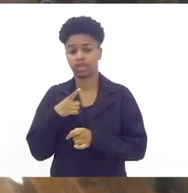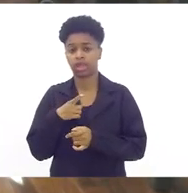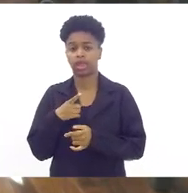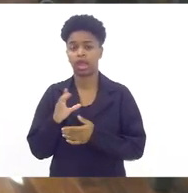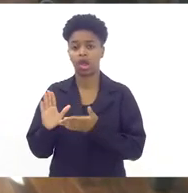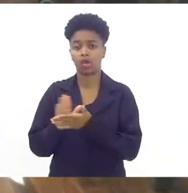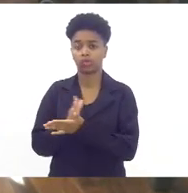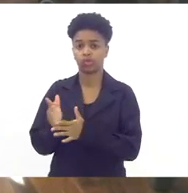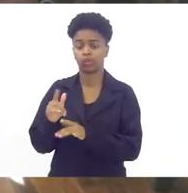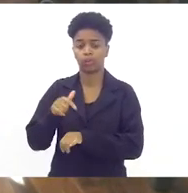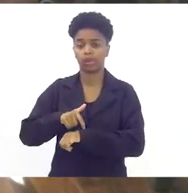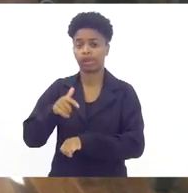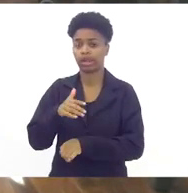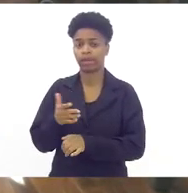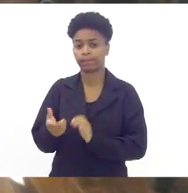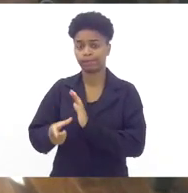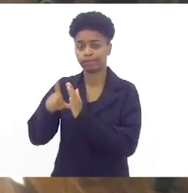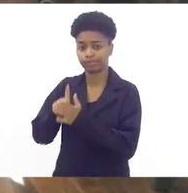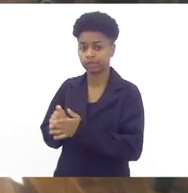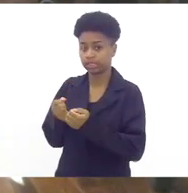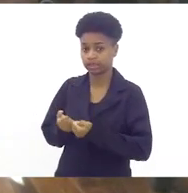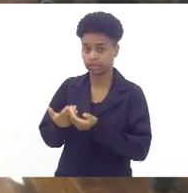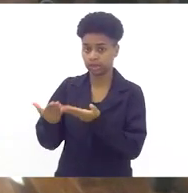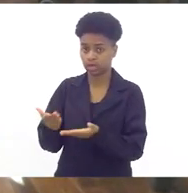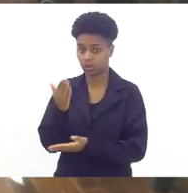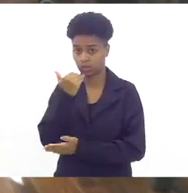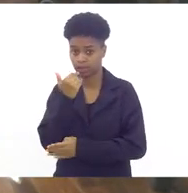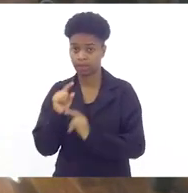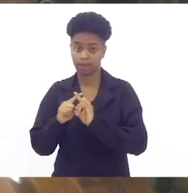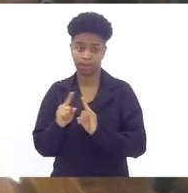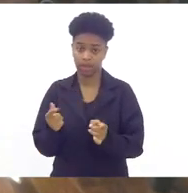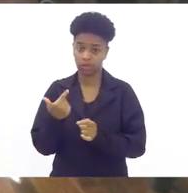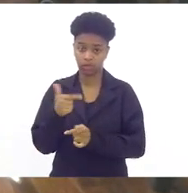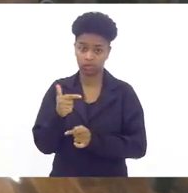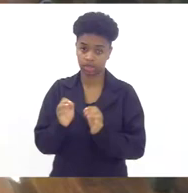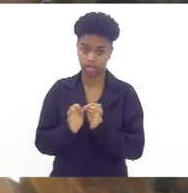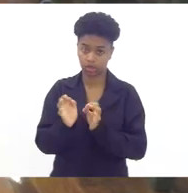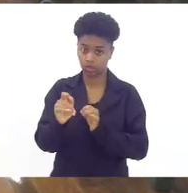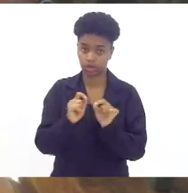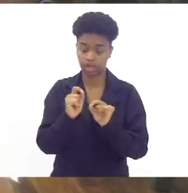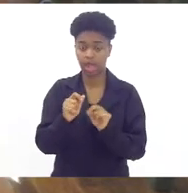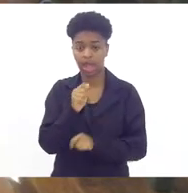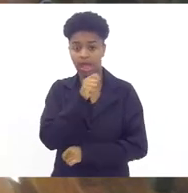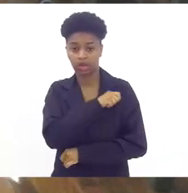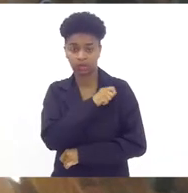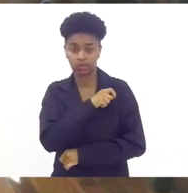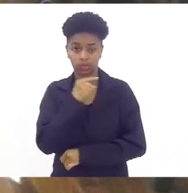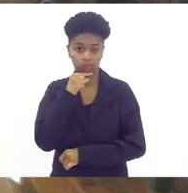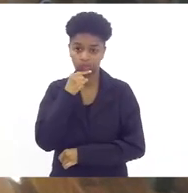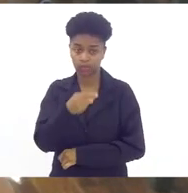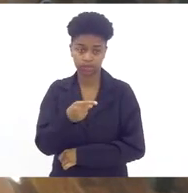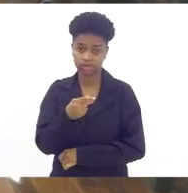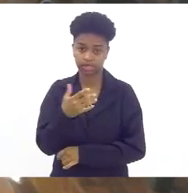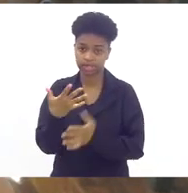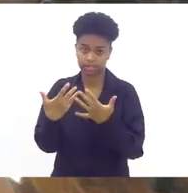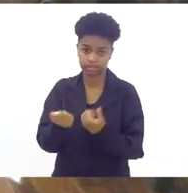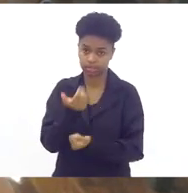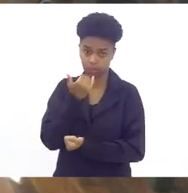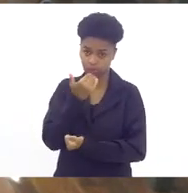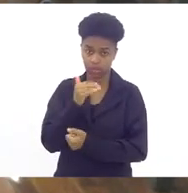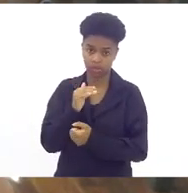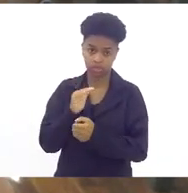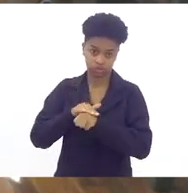refeição sem possibilidade de extensão portanto para que esse tal alunos possam colher as refeições no período noturno